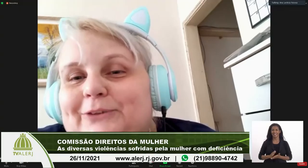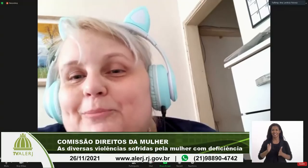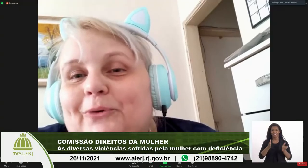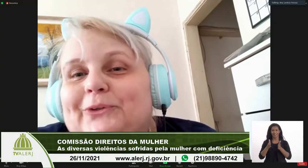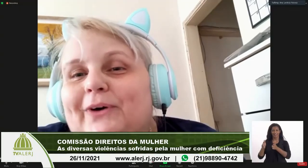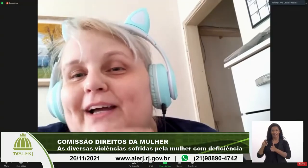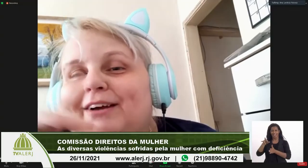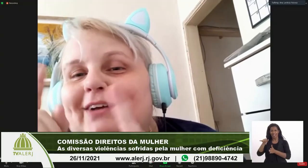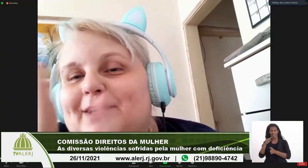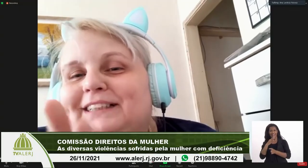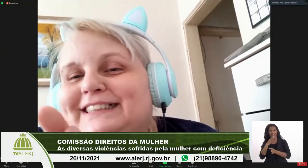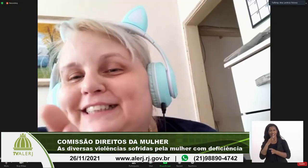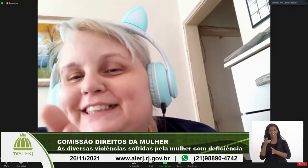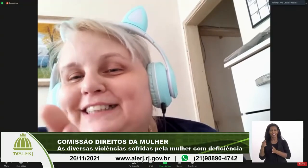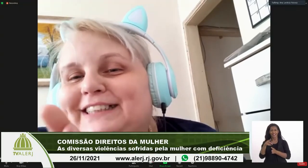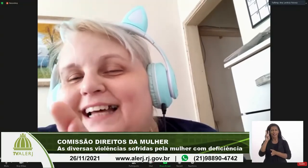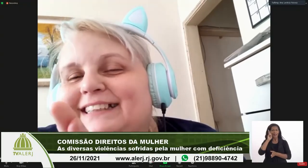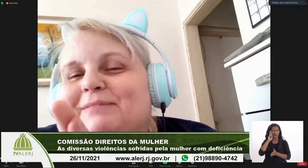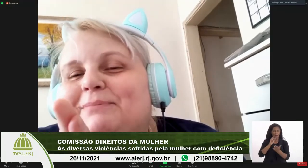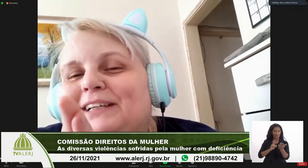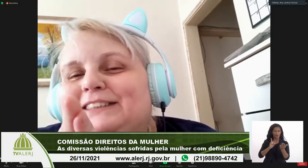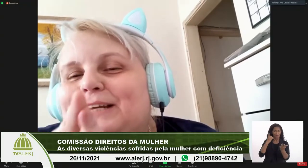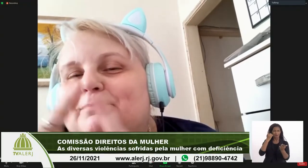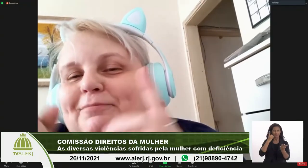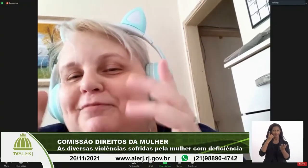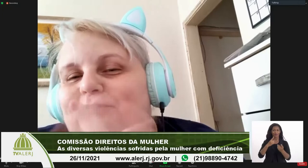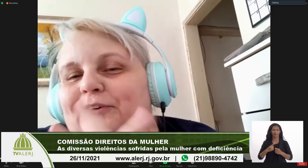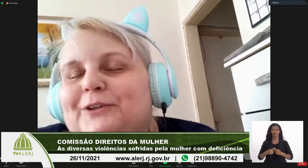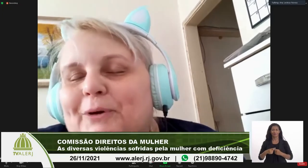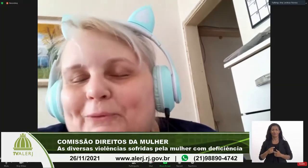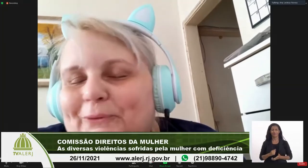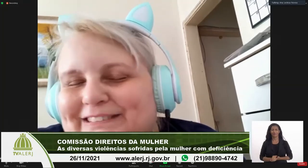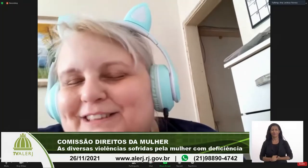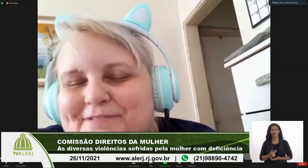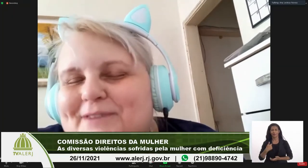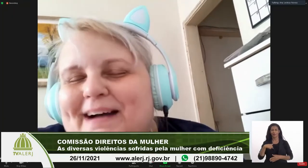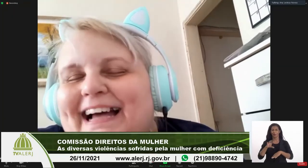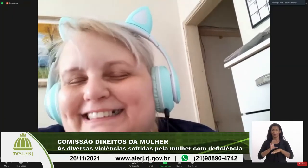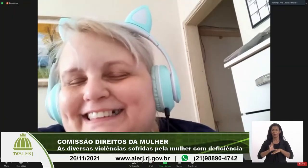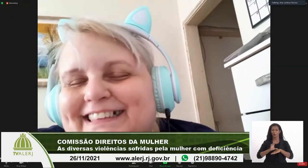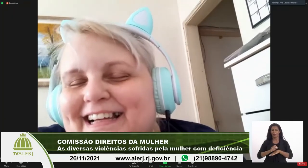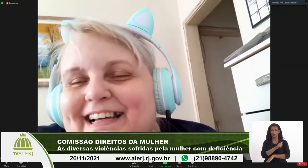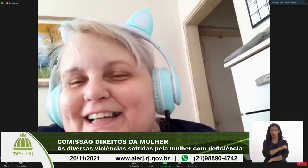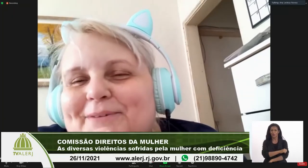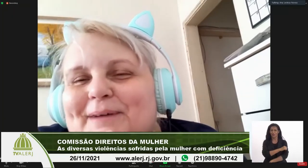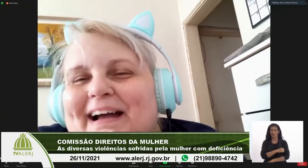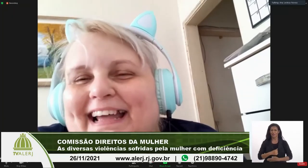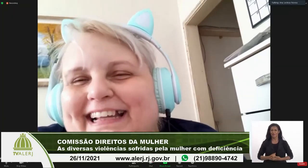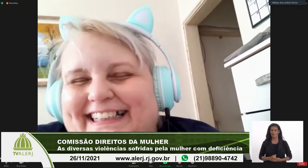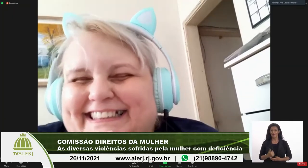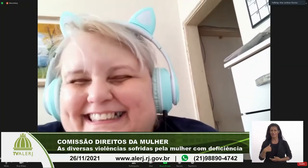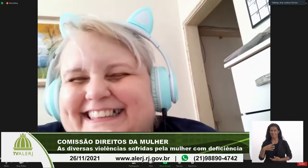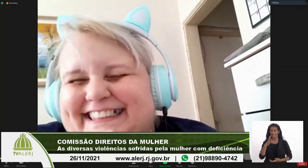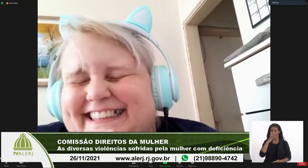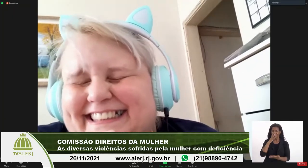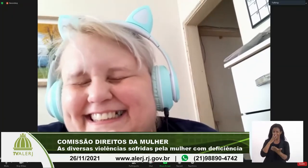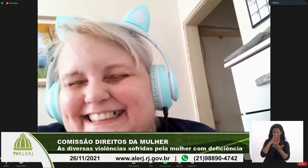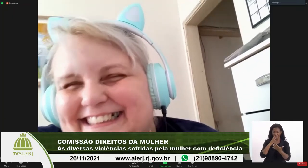conhecia todo mundo. Eu lembro da senhora, deputada, porque a senhora foi no meu curso de enfermagem, eu me amarrei.